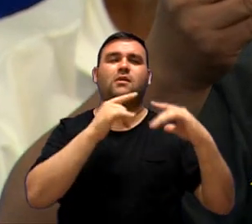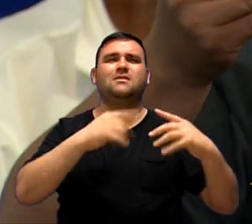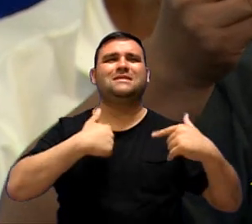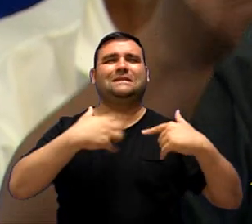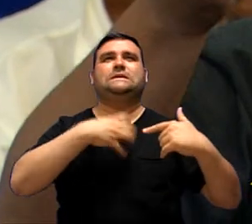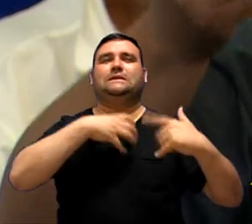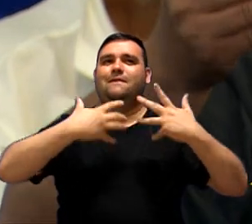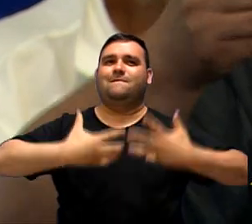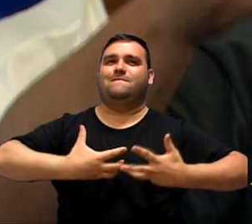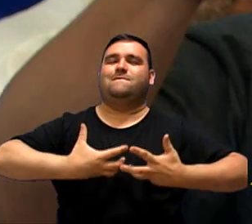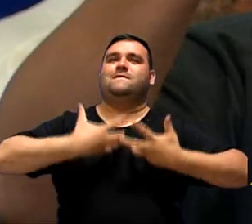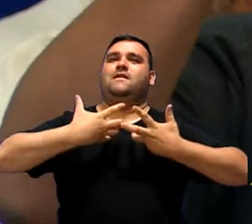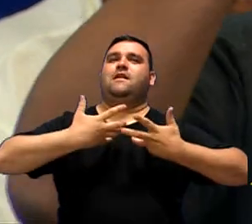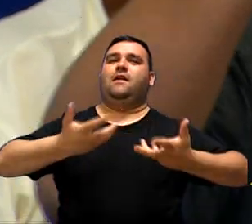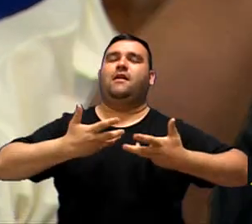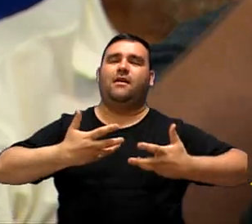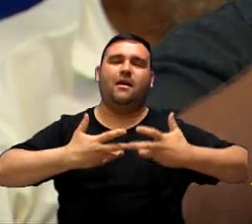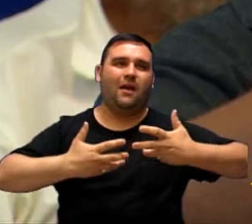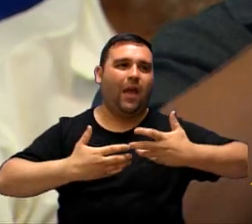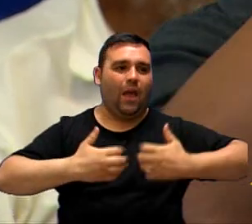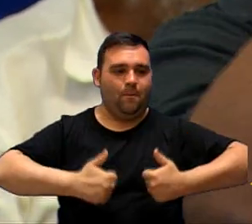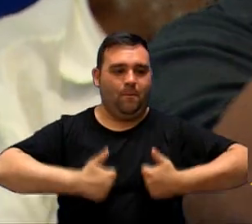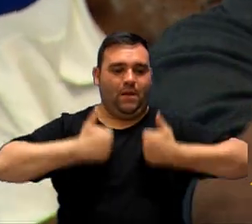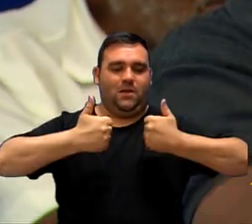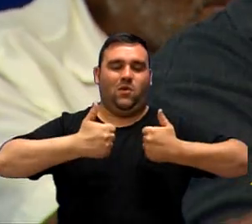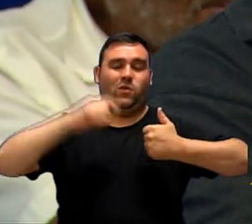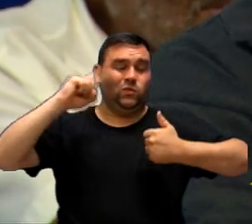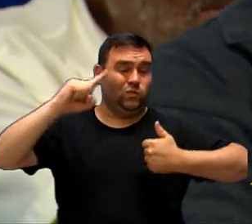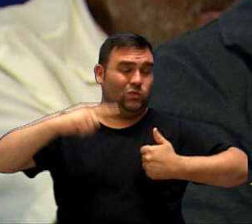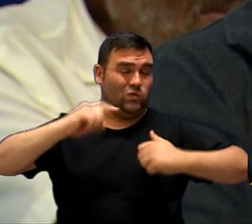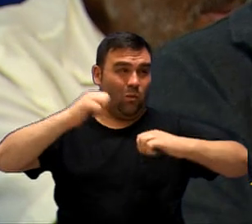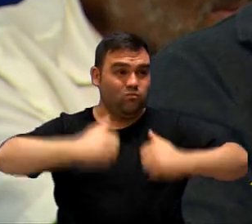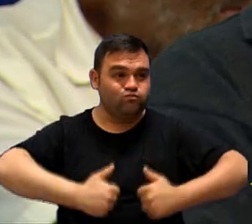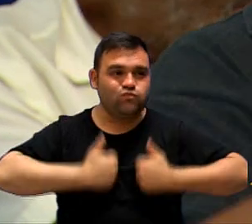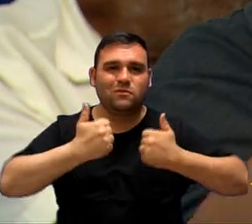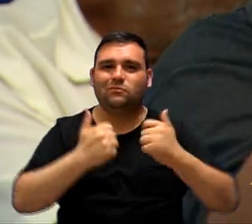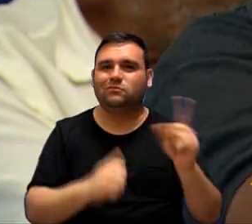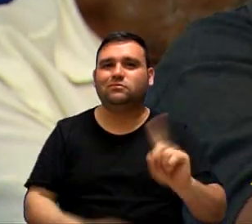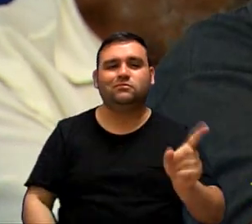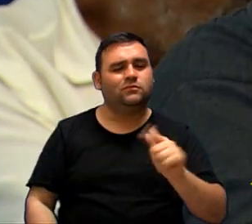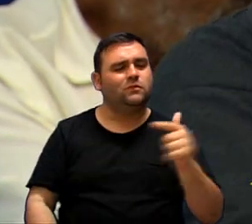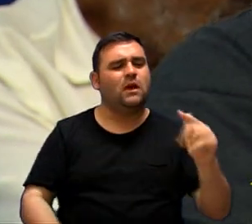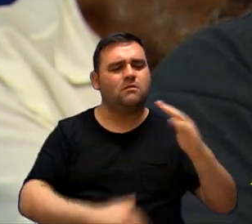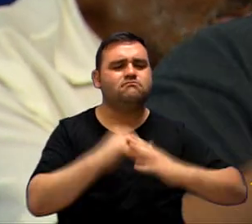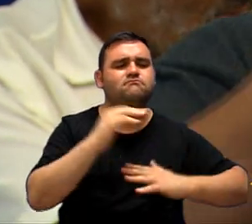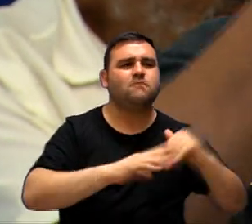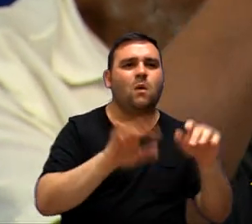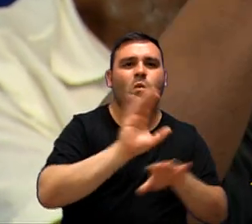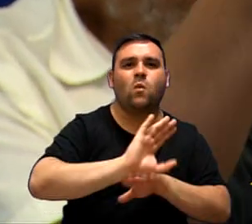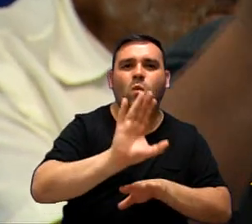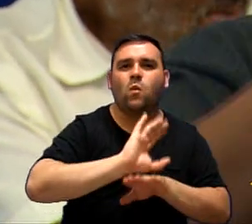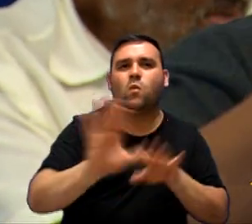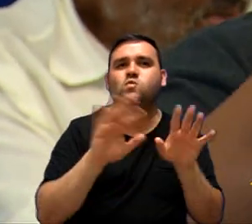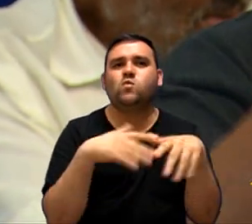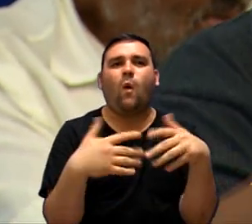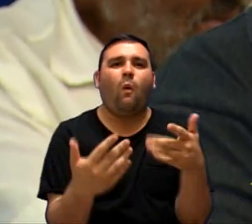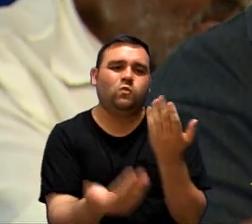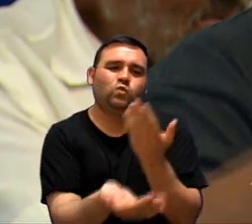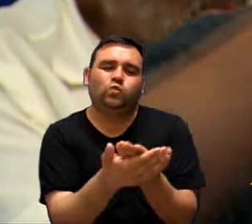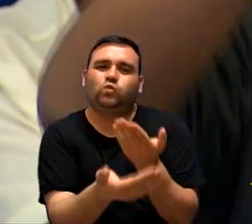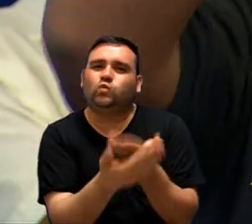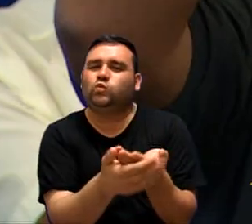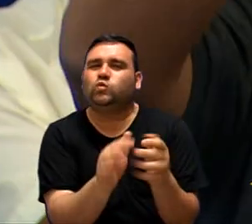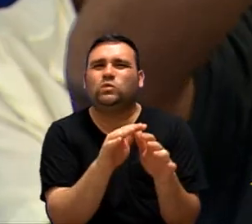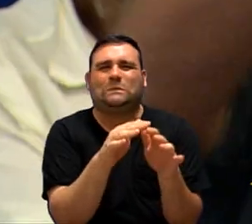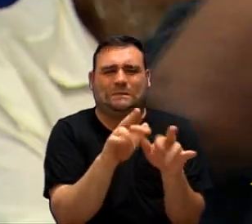motive a melhorar cada dia mais o seu aperfeiçoamento através de estudos e tudo